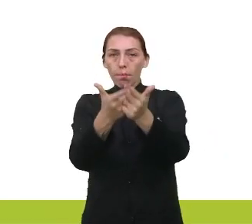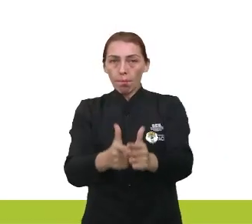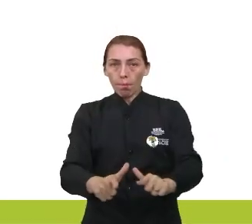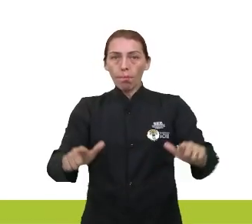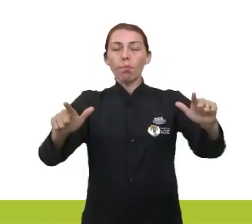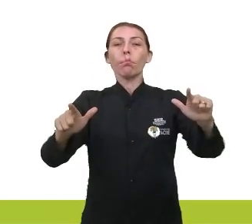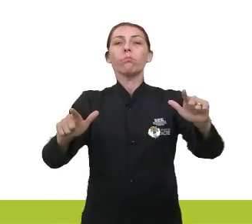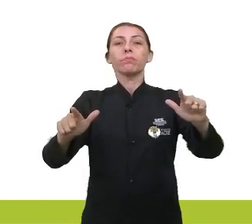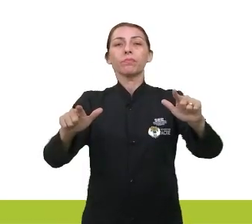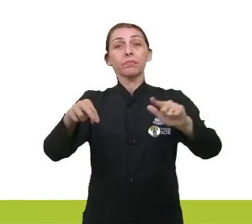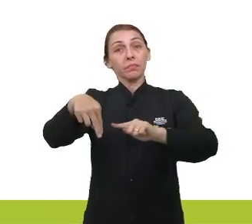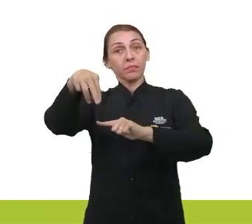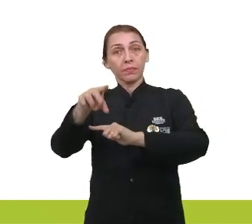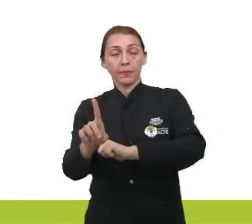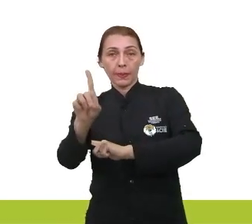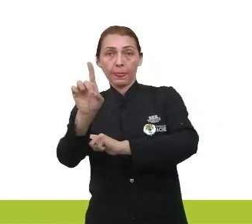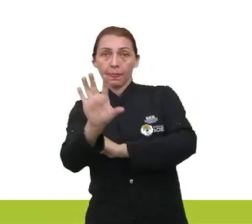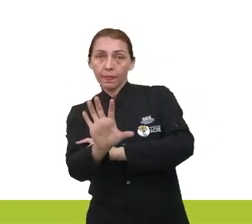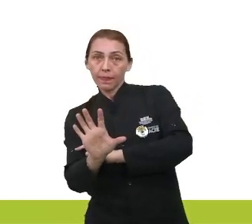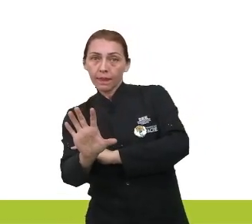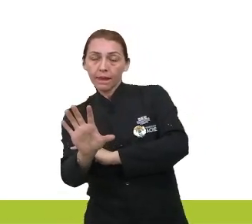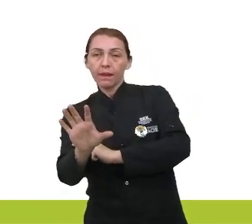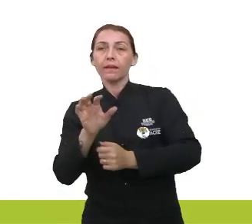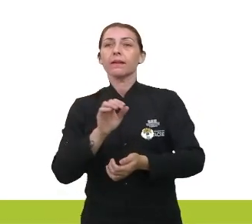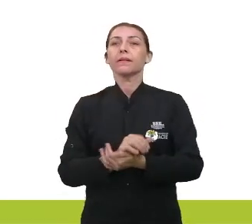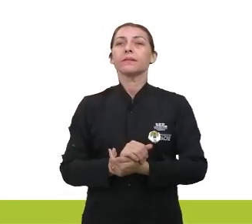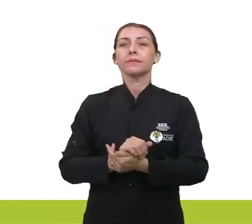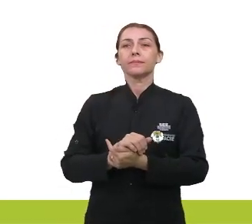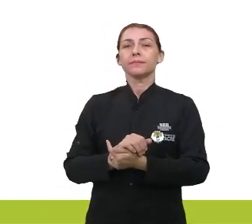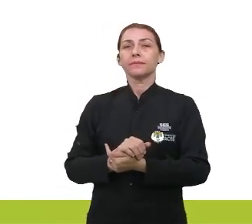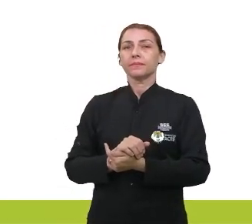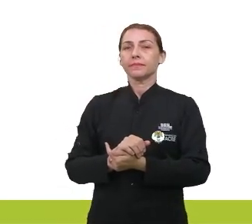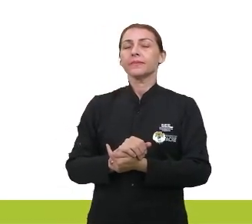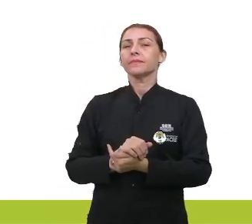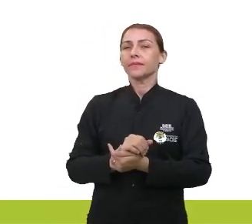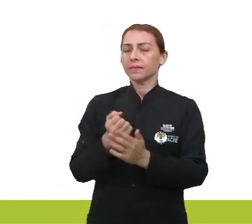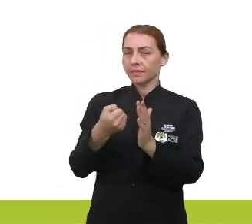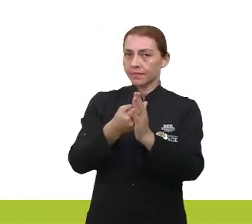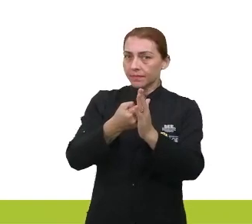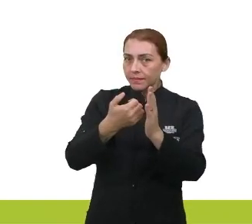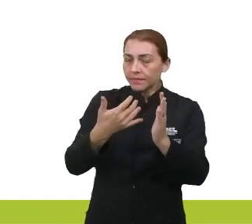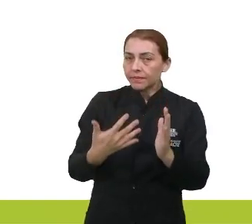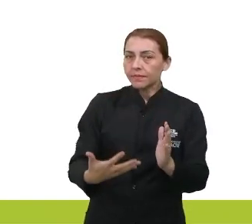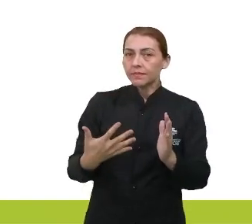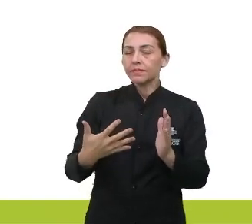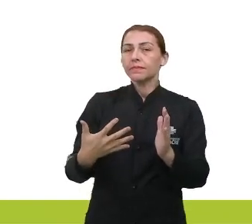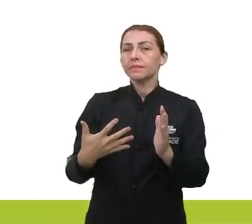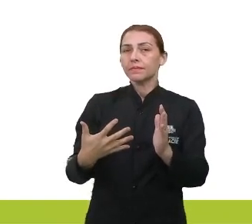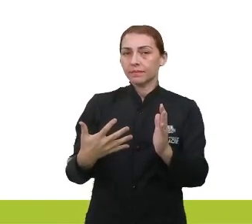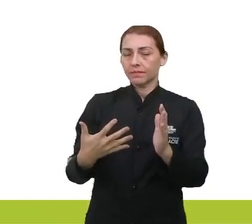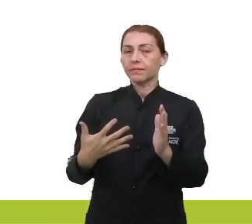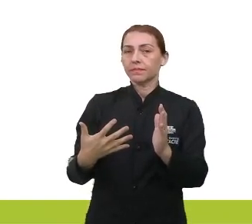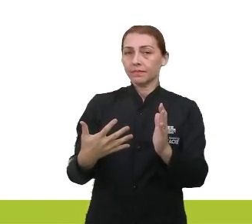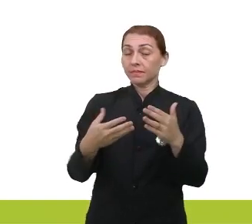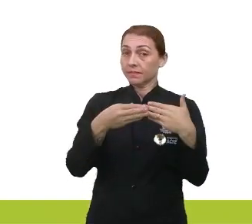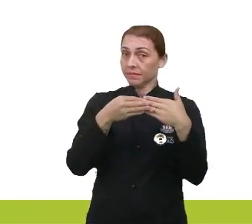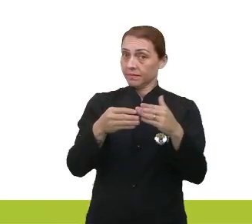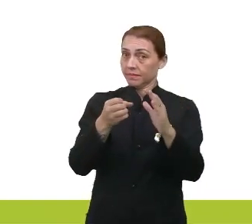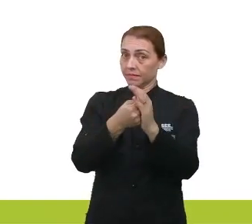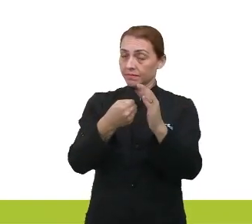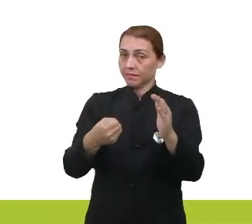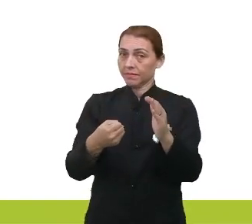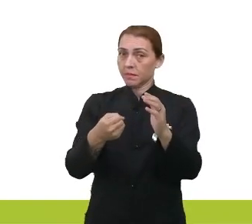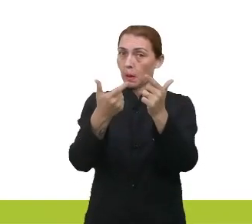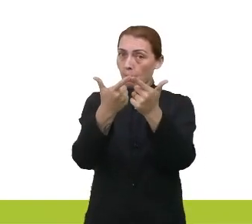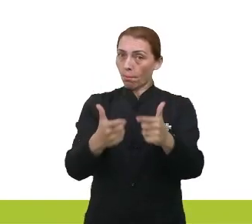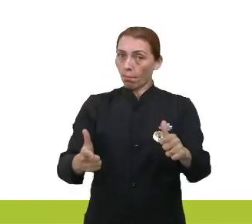valorização das características naturais do sertão nordestino. Será que ele está caracterizando, será que ele está trazendo as